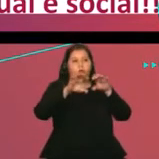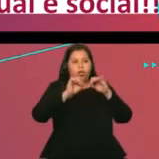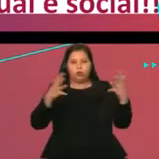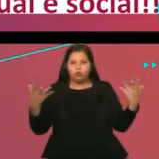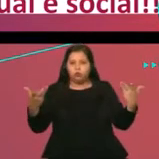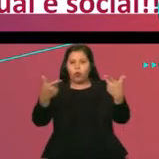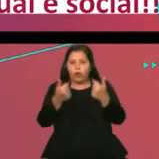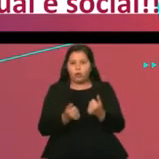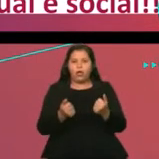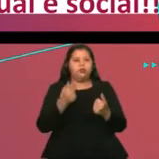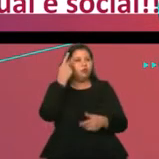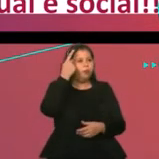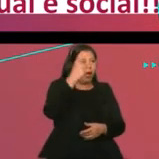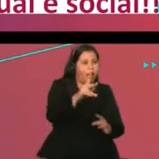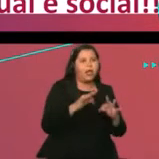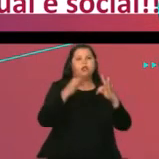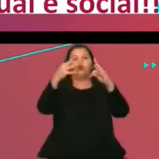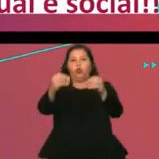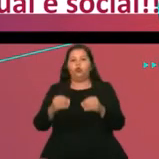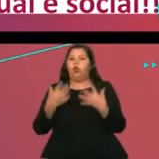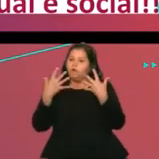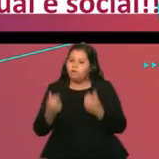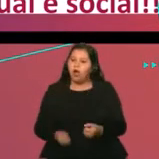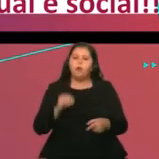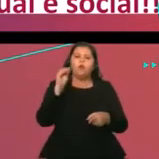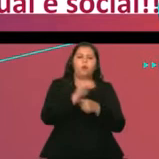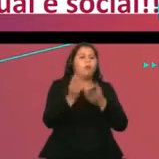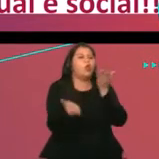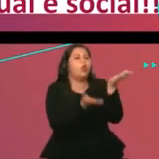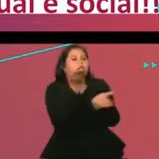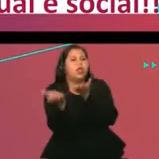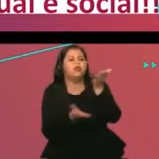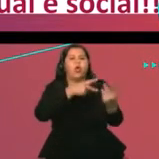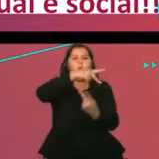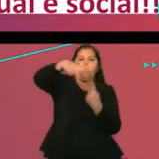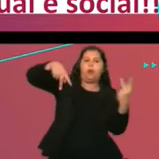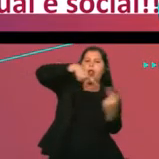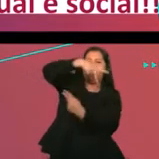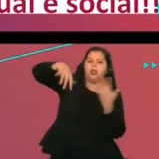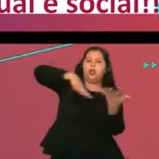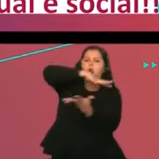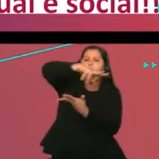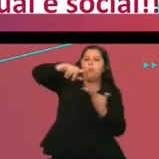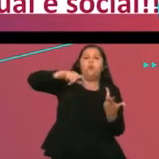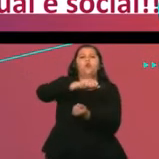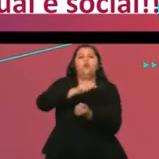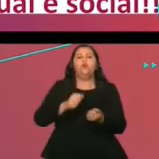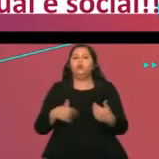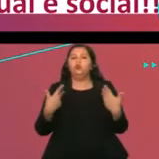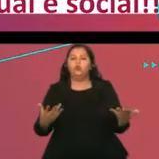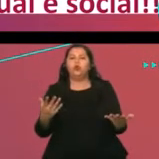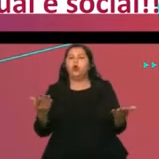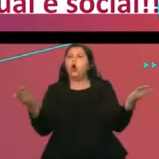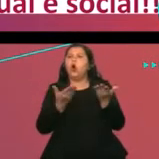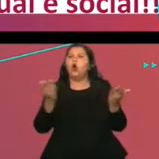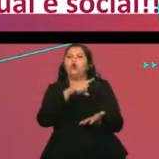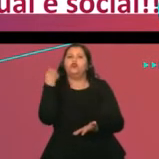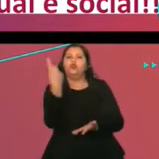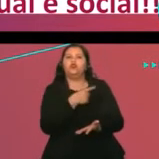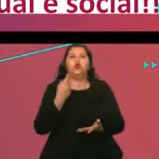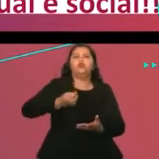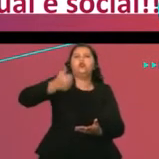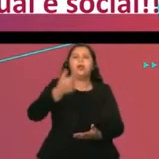para todos vamos proteger o planeta Gente esse nosso planeta não suporta nós somos nós somos hoje em dia quase